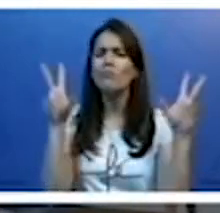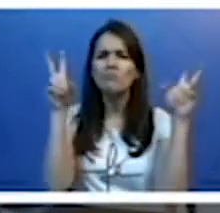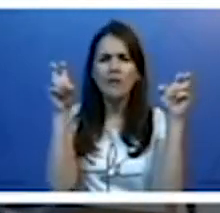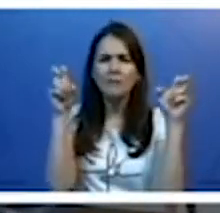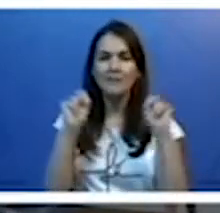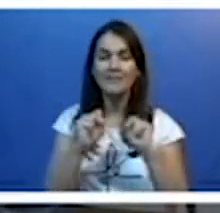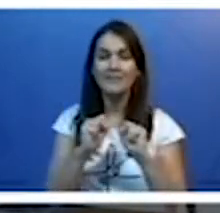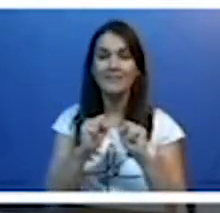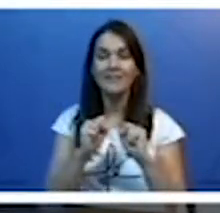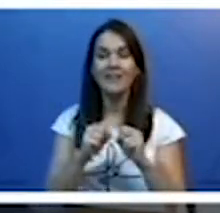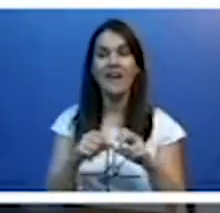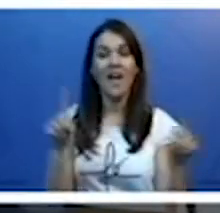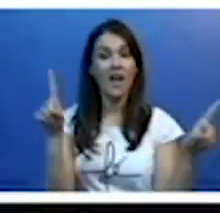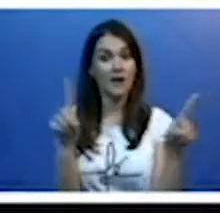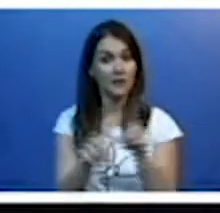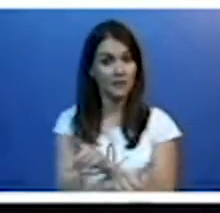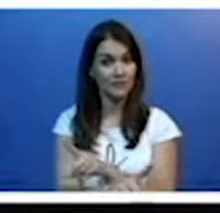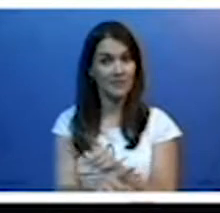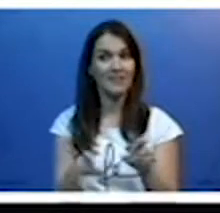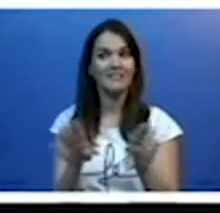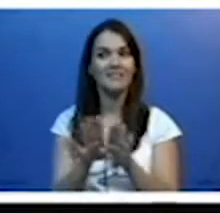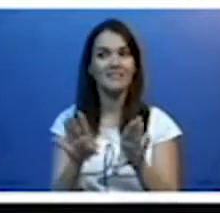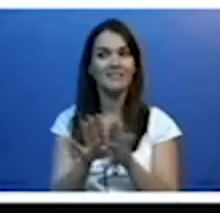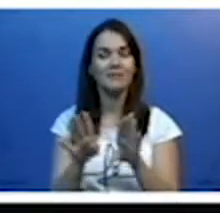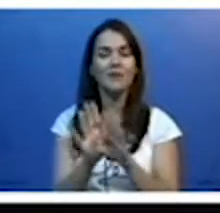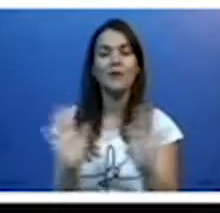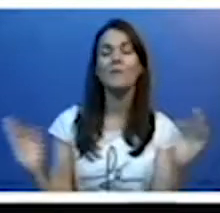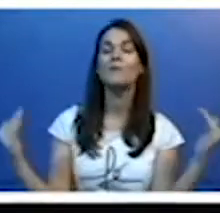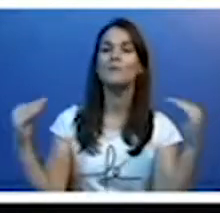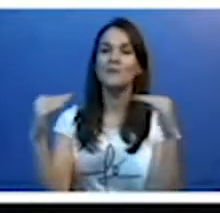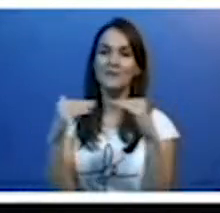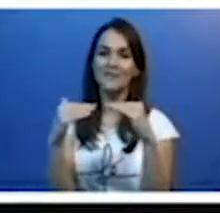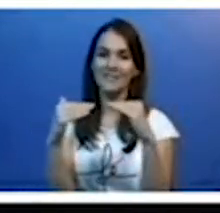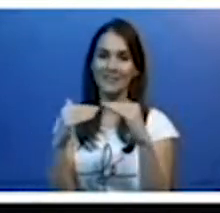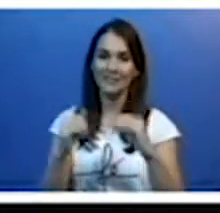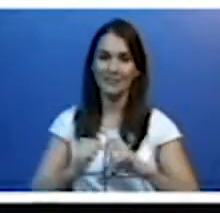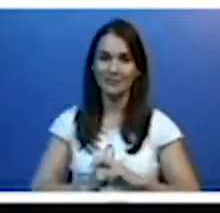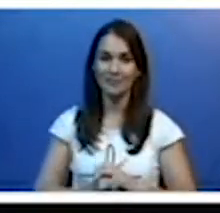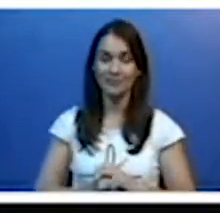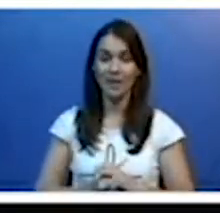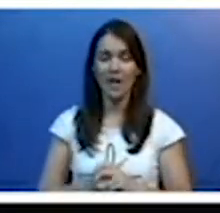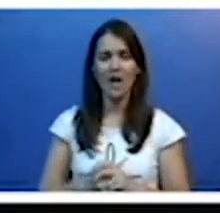3 e problemas de proporcionalidade.